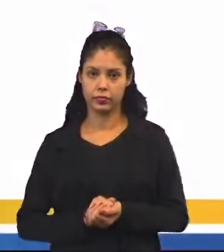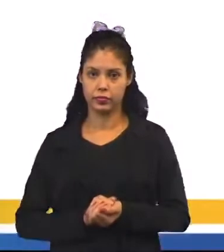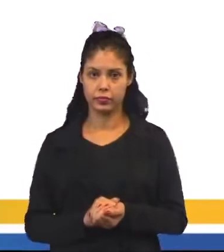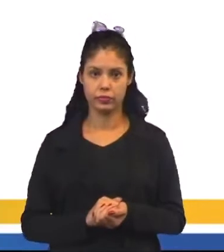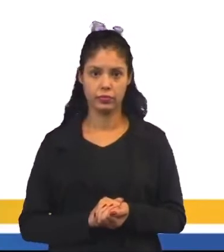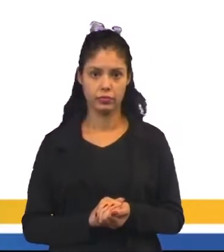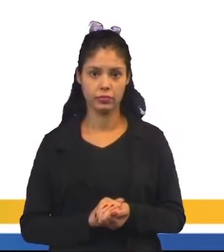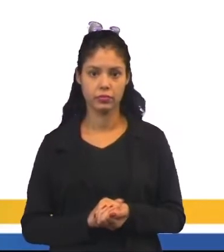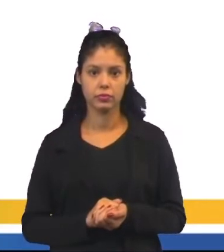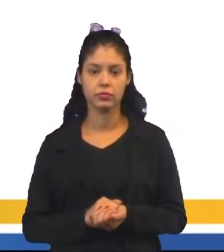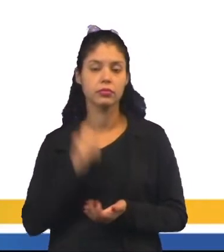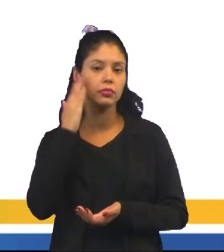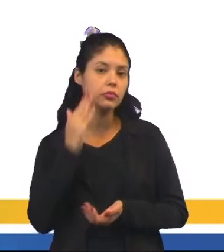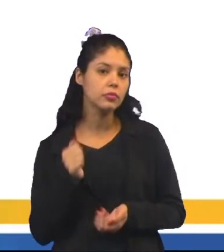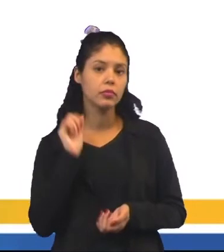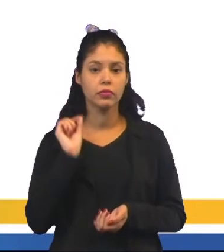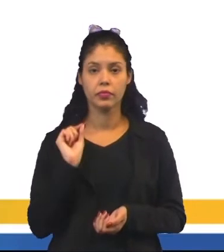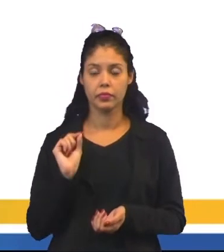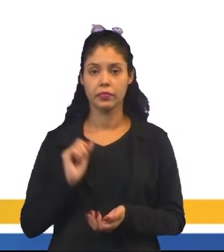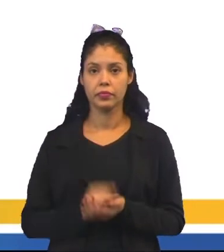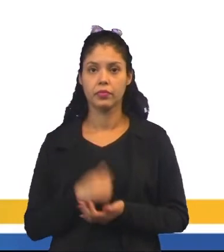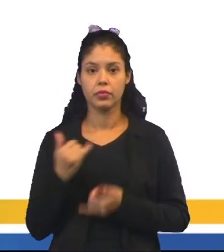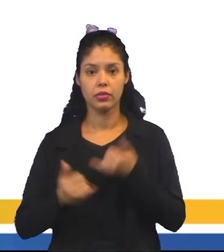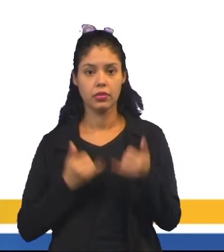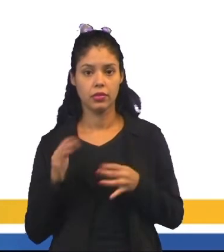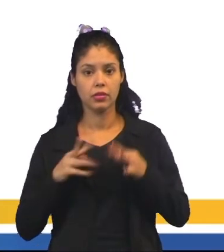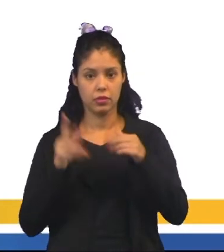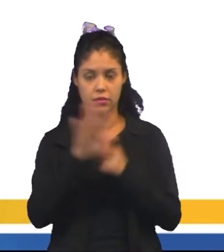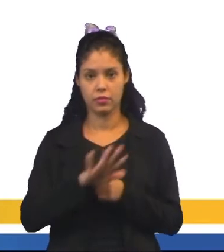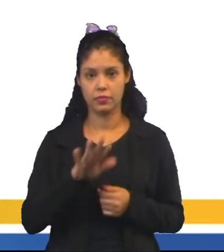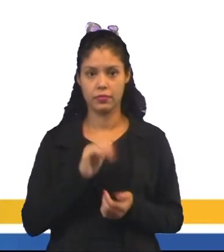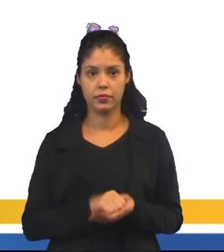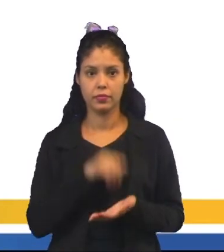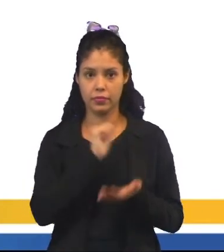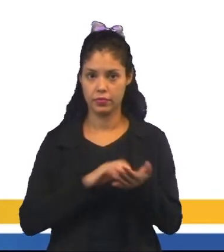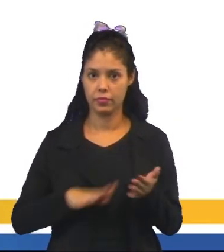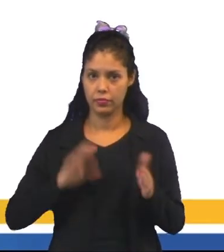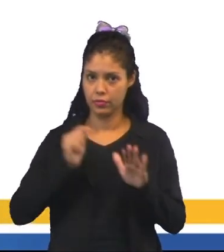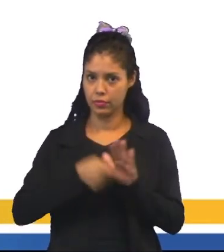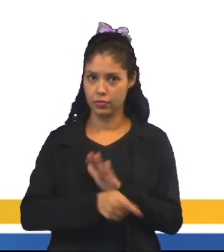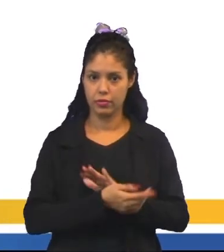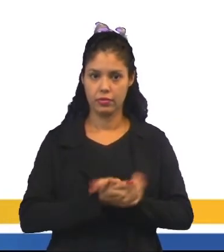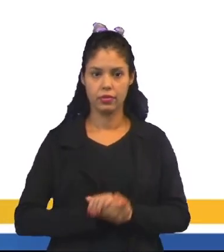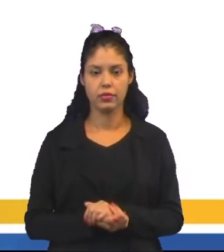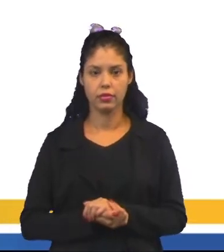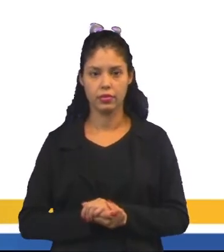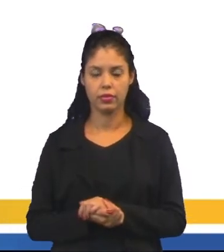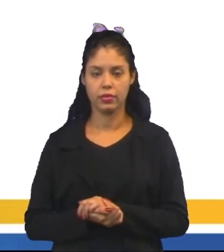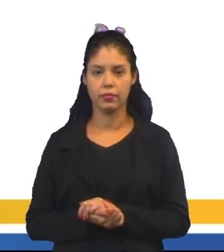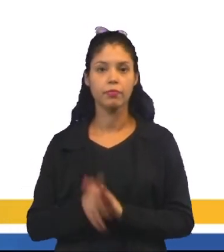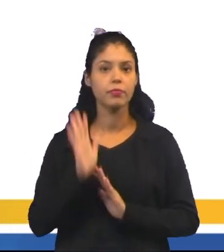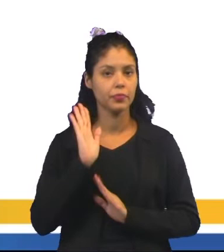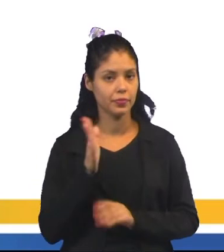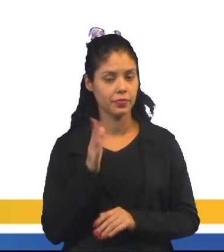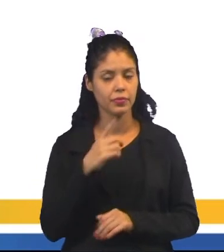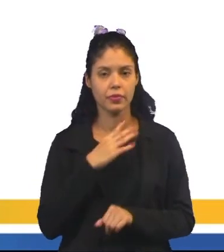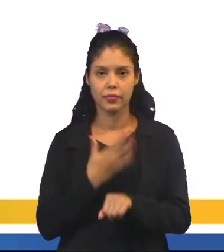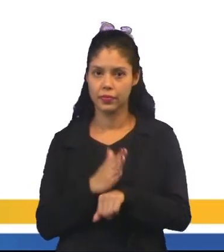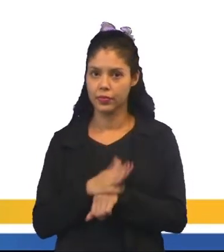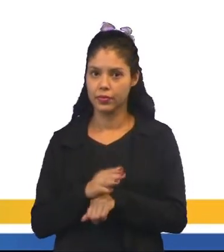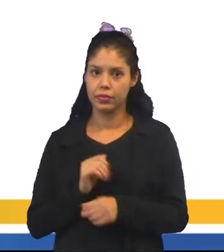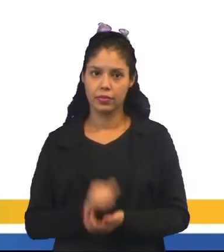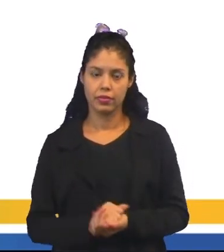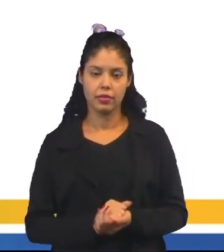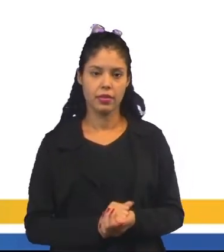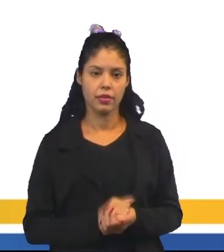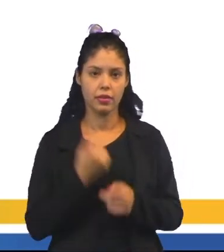radical. E aí, sabendo que é radical, sabendo que é diversão, sabendo que é tudo, vamos nos aprofundar agora exercitando, porque já que a gente ainda não praticou um